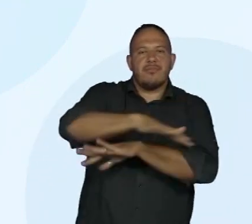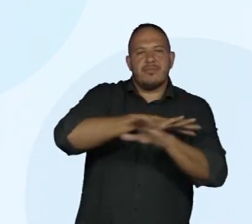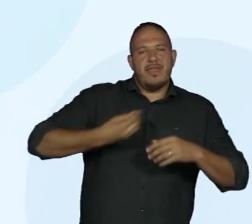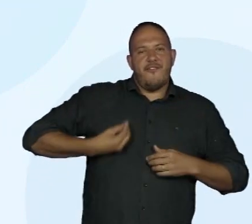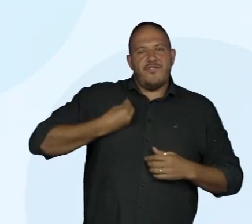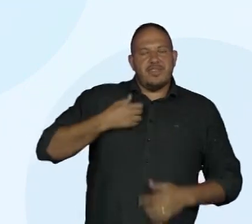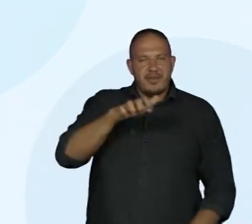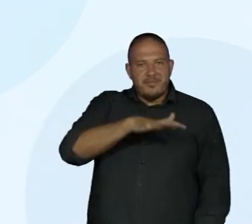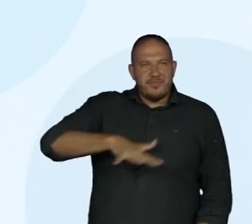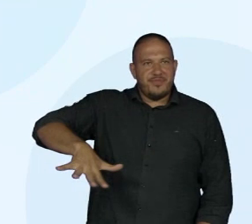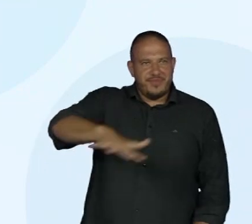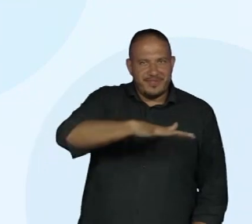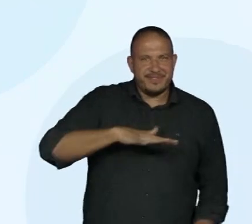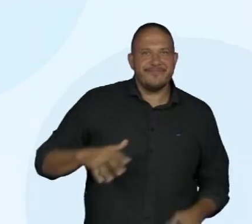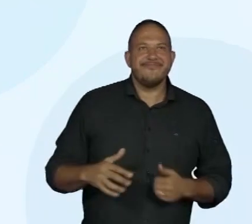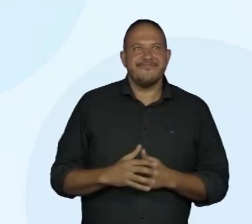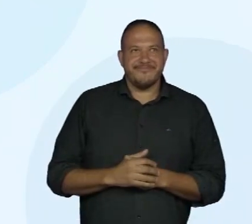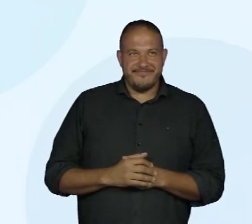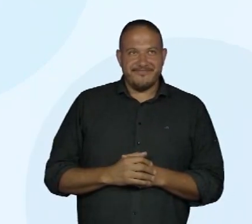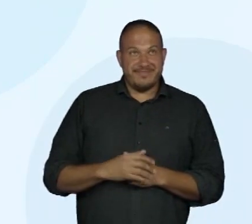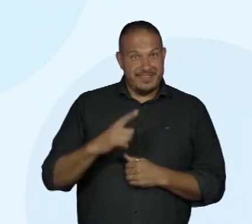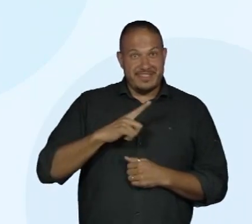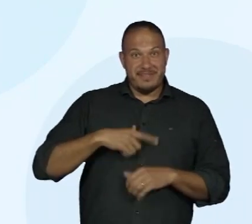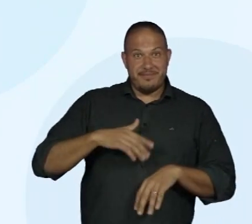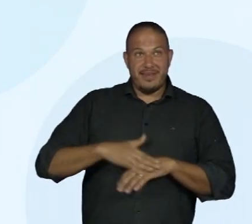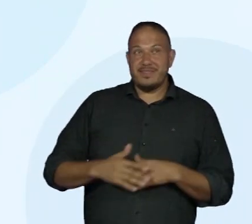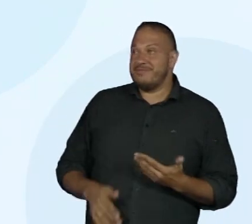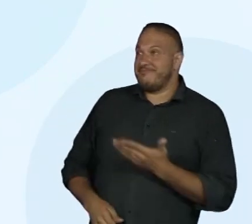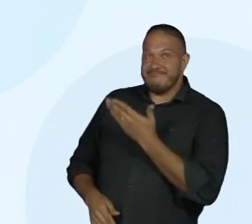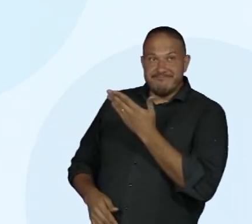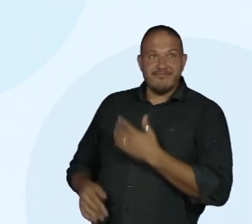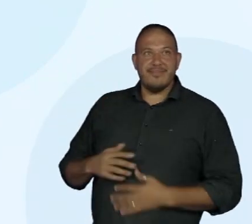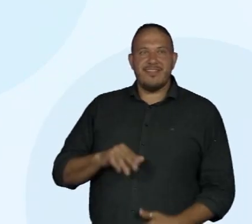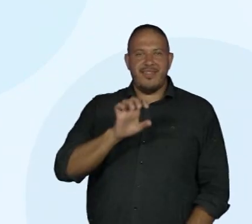E tem mais algumas. Vamos aí.